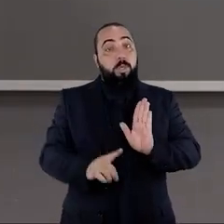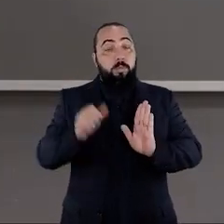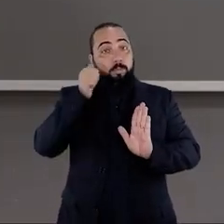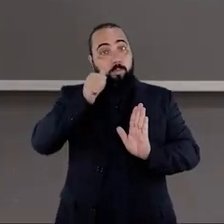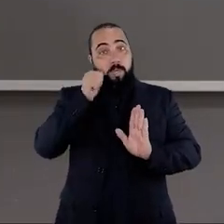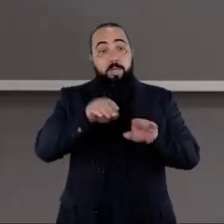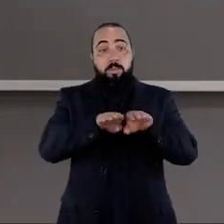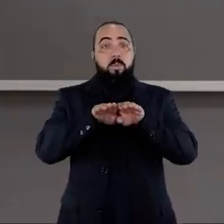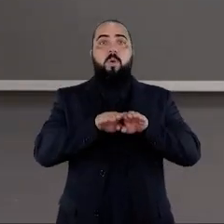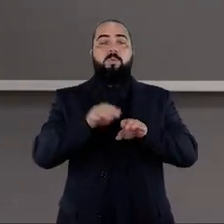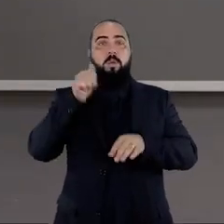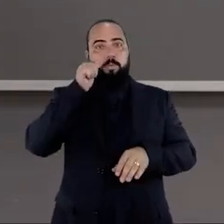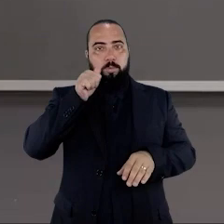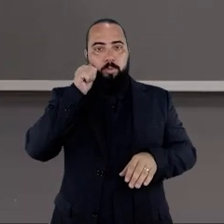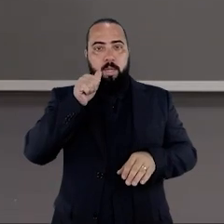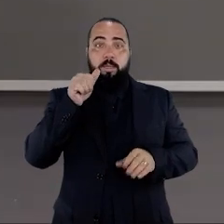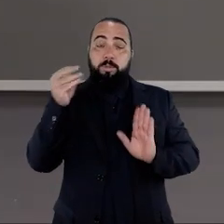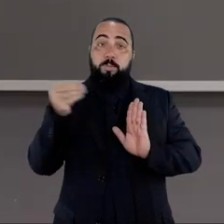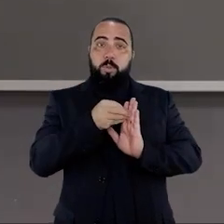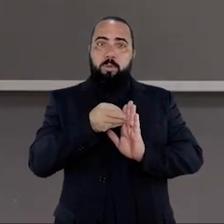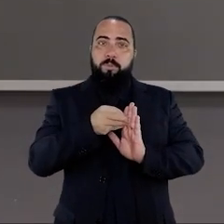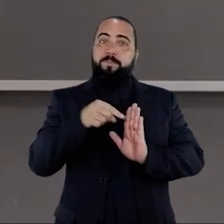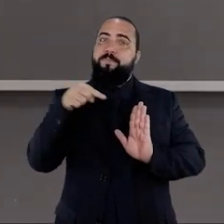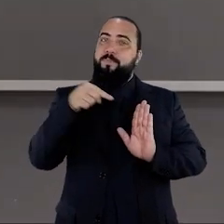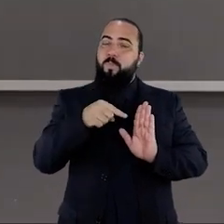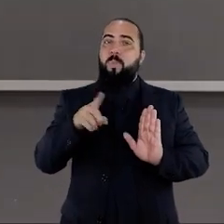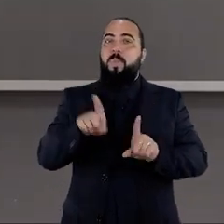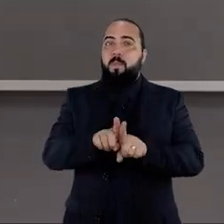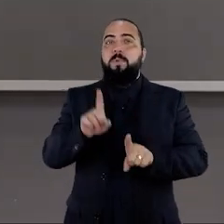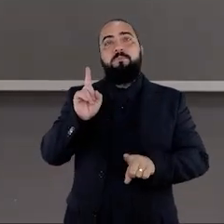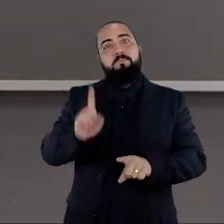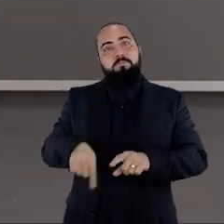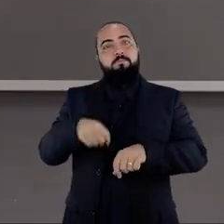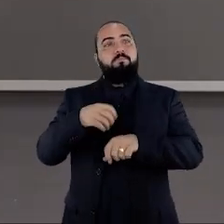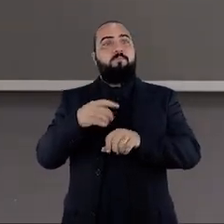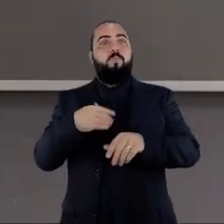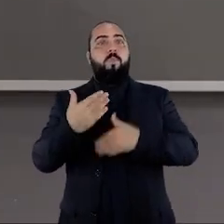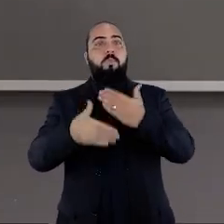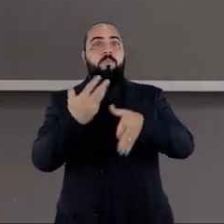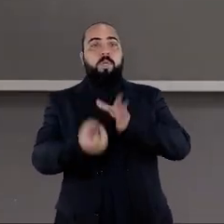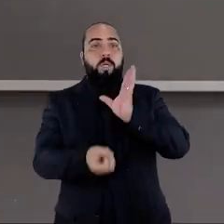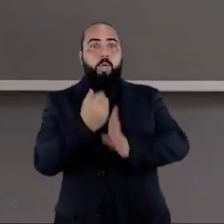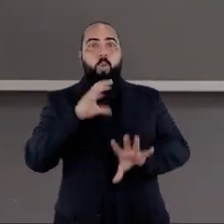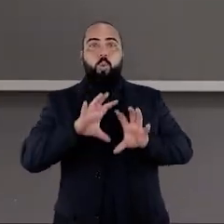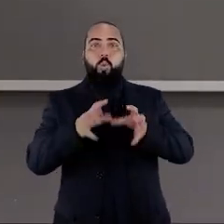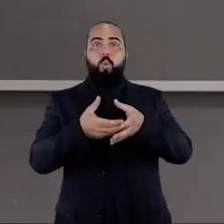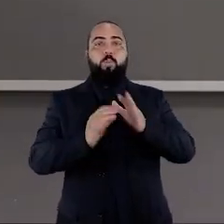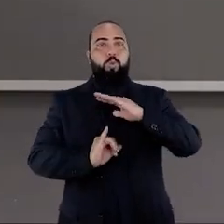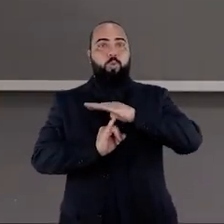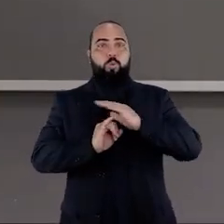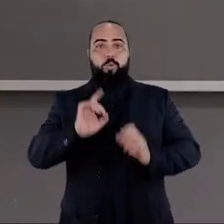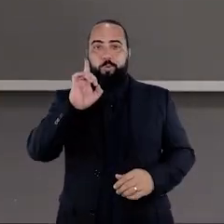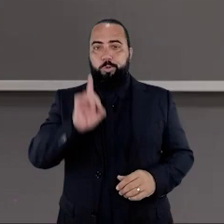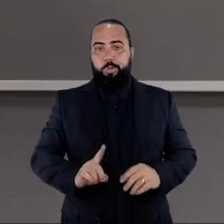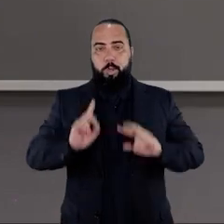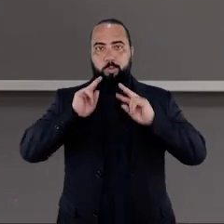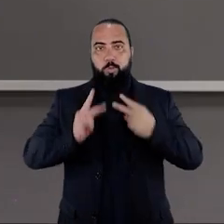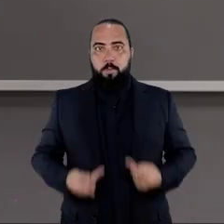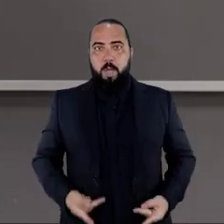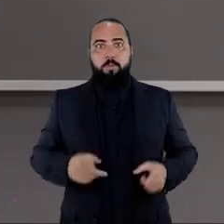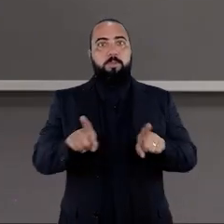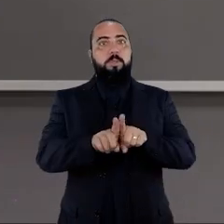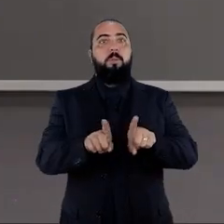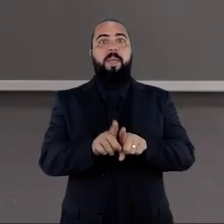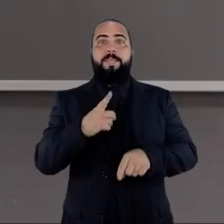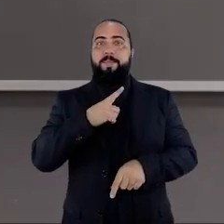a igualdade da mulher na Carta. E isso levou à formação do conjunto de instituições de direitos humanos,